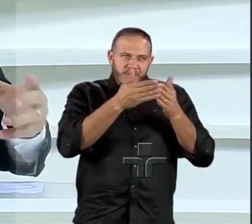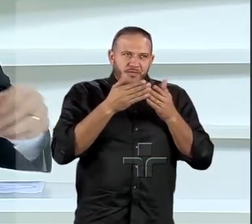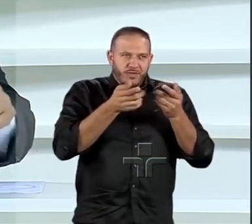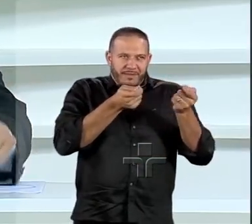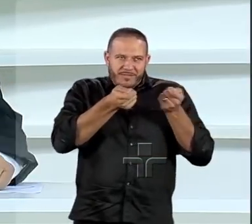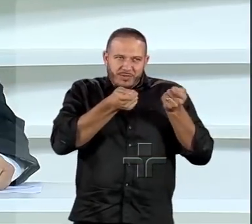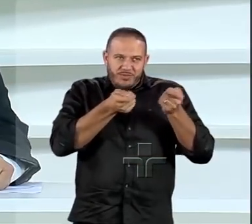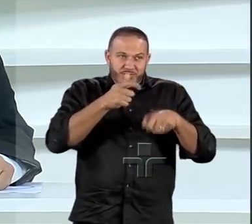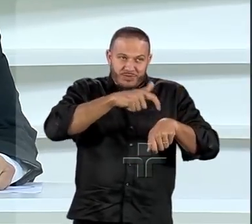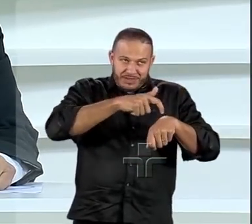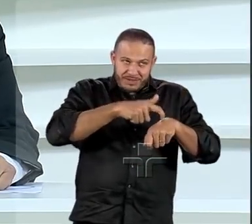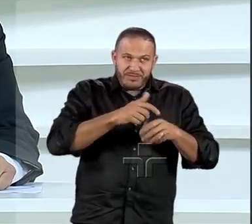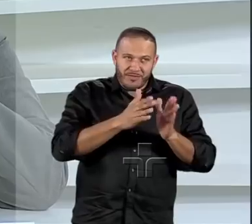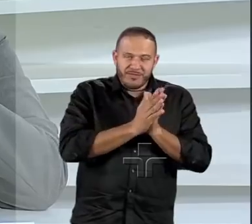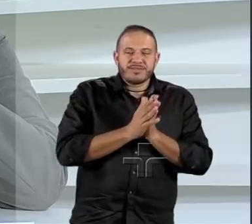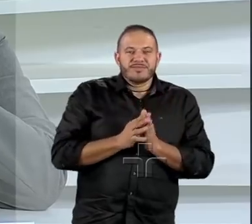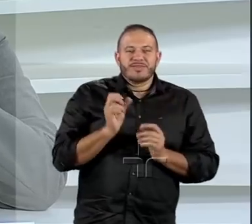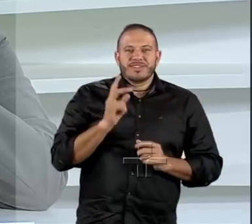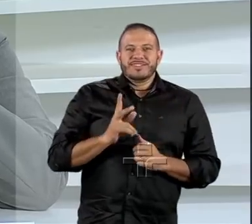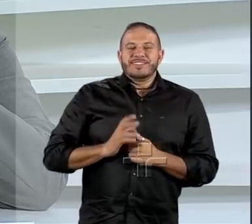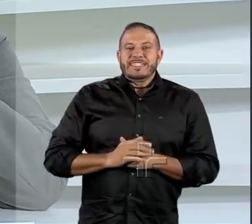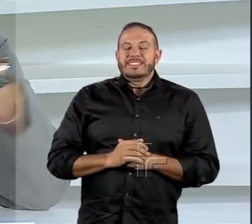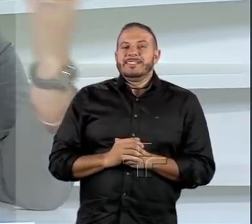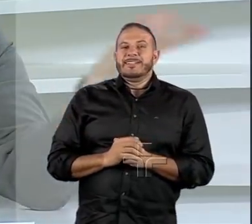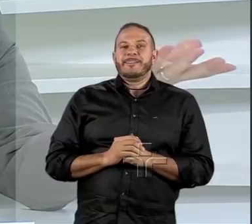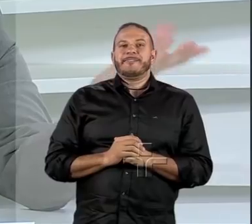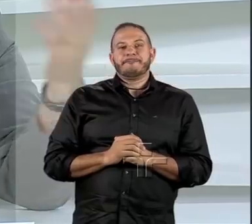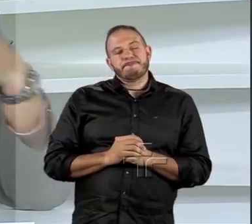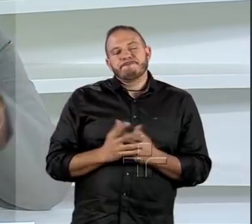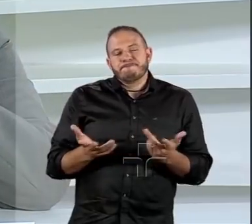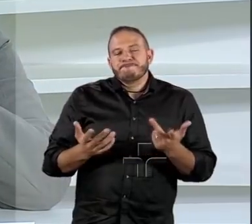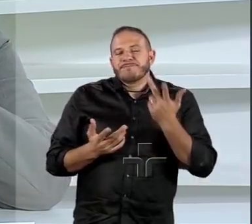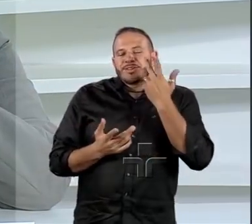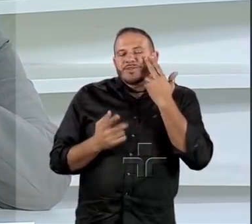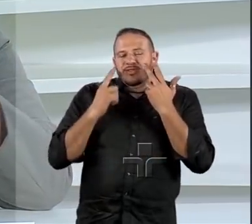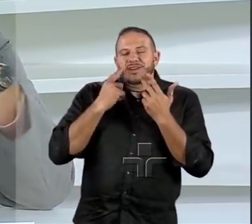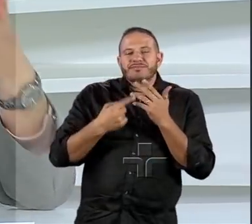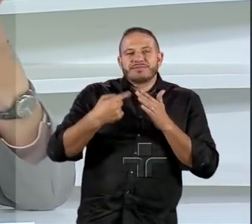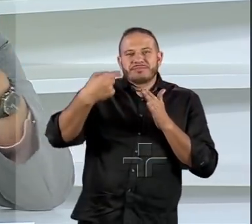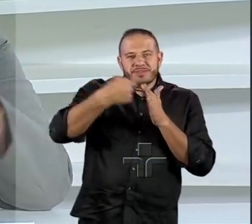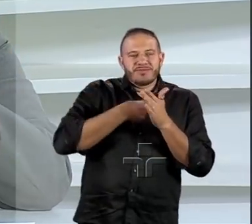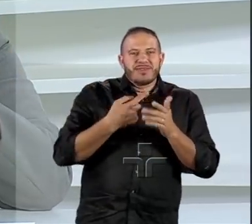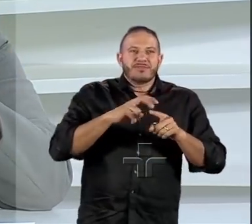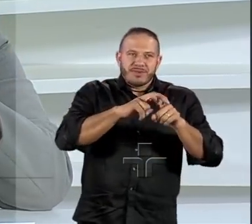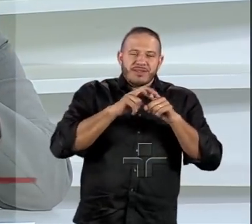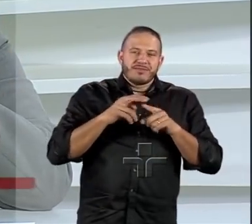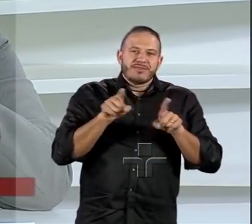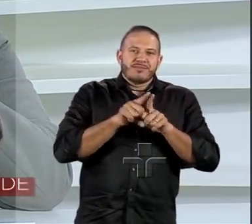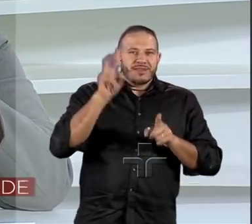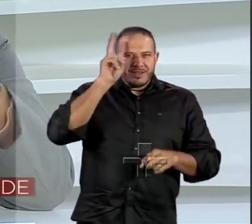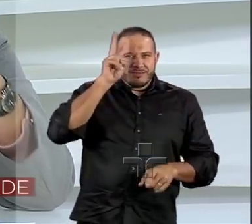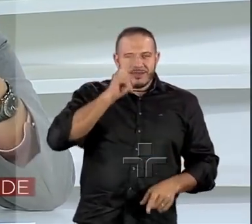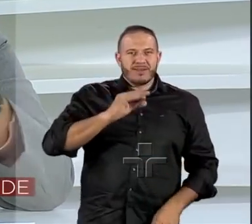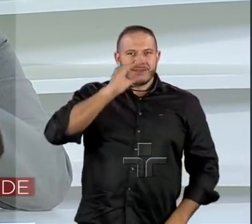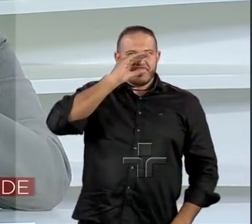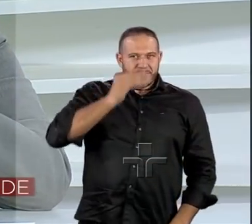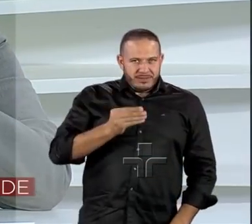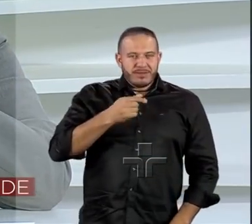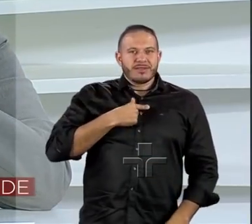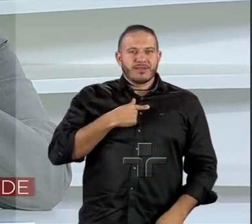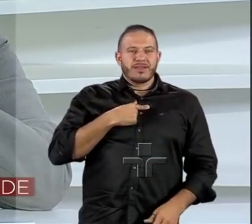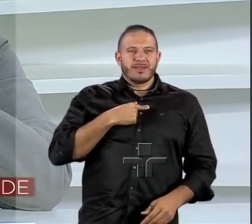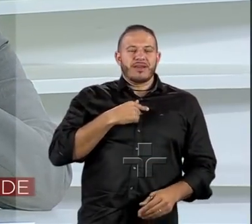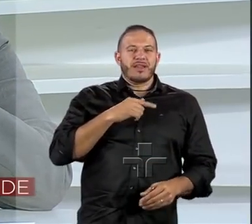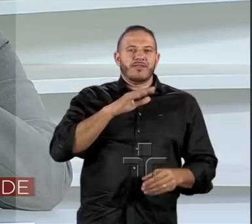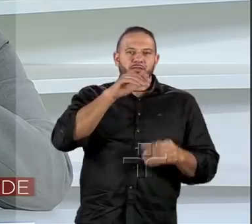aqui para... Tá, obrigada. Tá bom. É natural que você faça essa pergunta, em especial porque vale lembrar que o PSDB voltou fechado